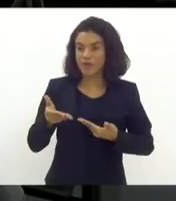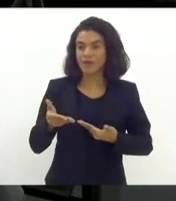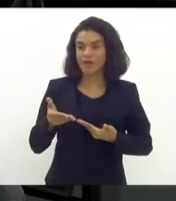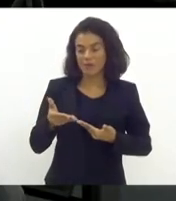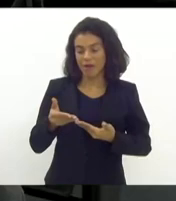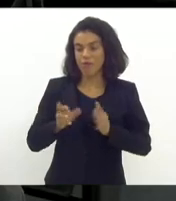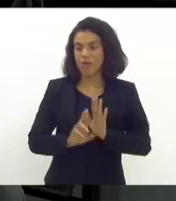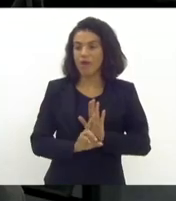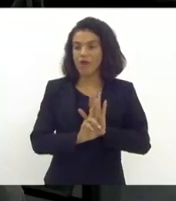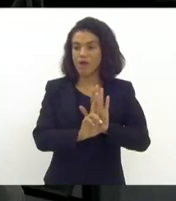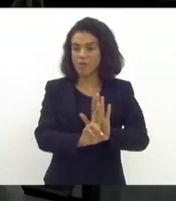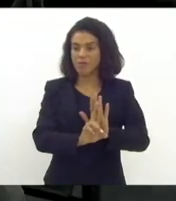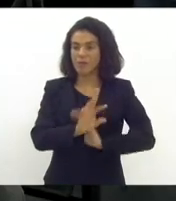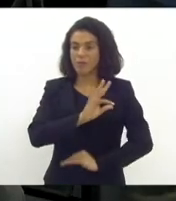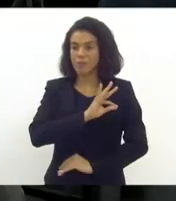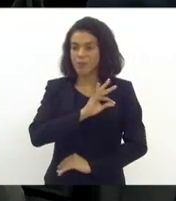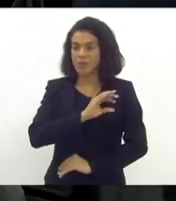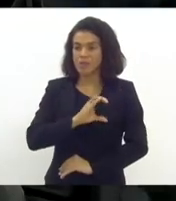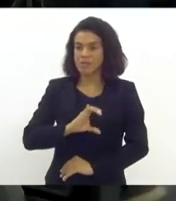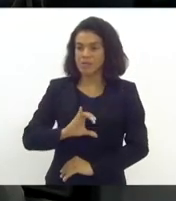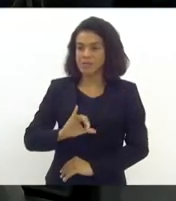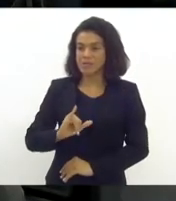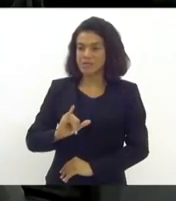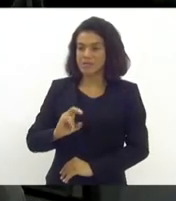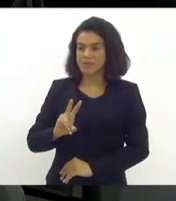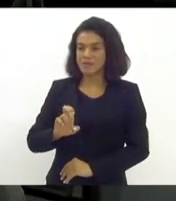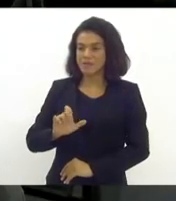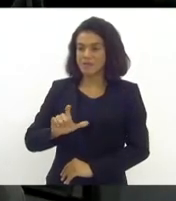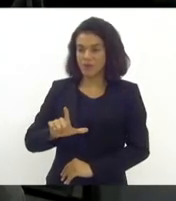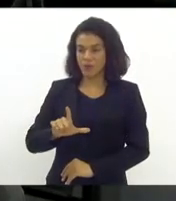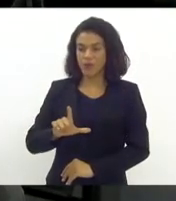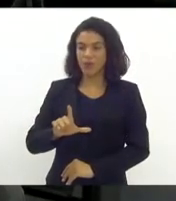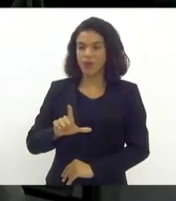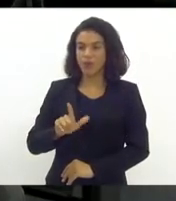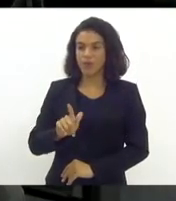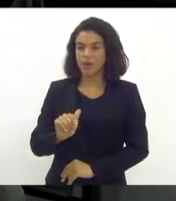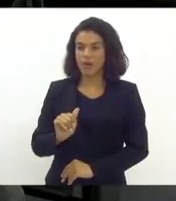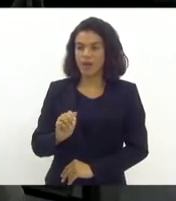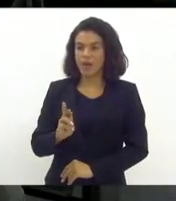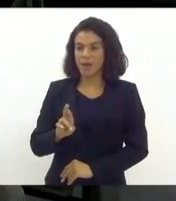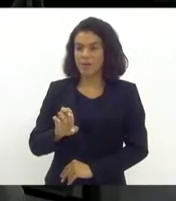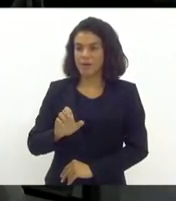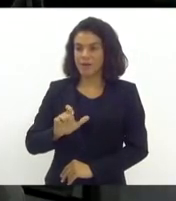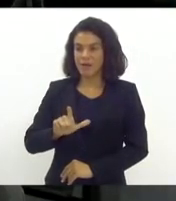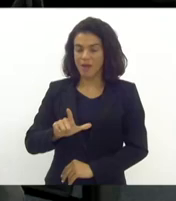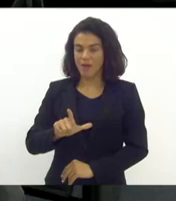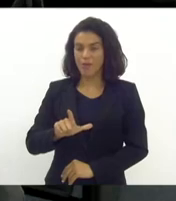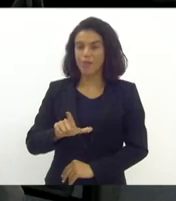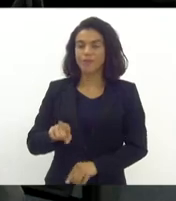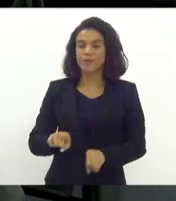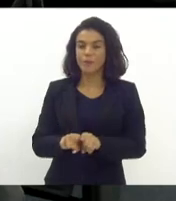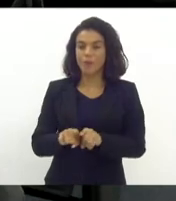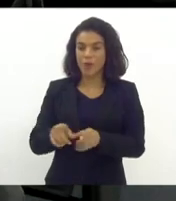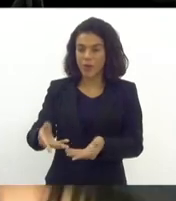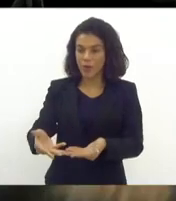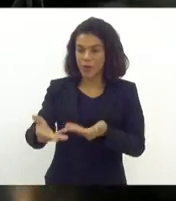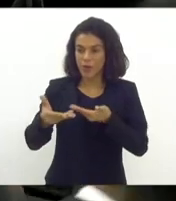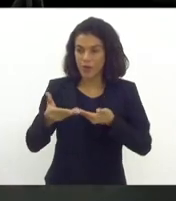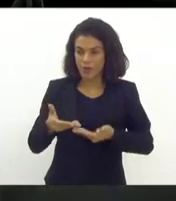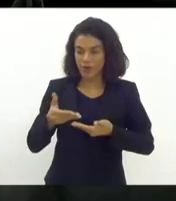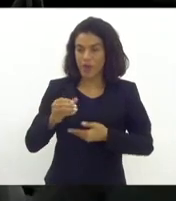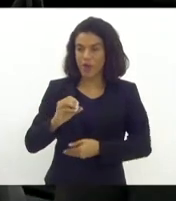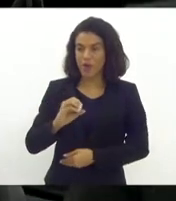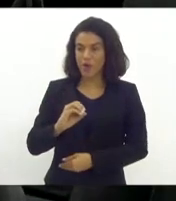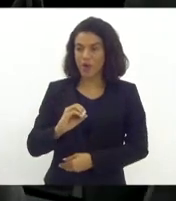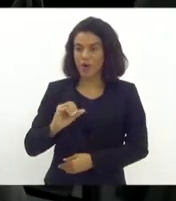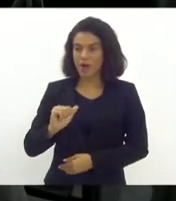nosso representante da Polícia Civil Gabriel Almeida convidar também a OAB que é a comissão de